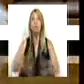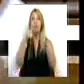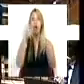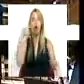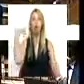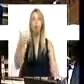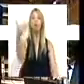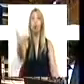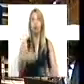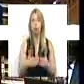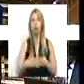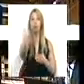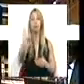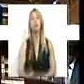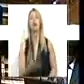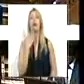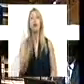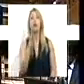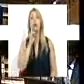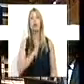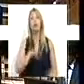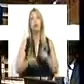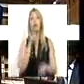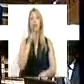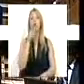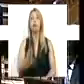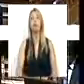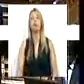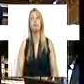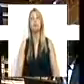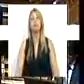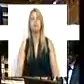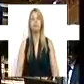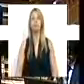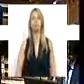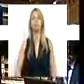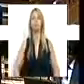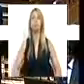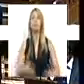frente. Obrigado, senhora deputada. É a vez do Grupo Parlamentar.